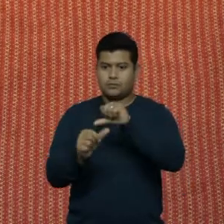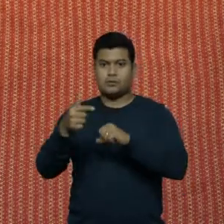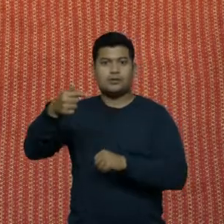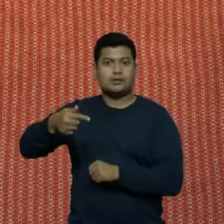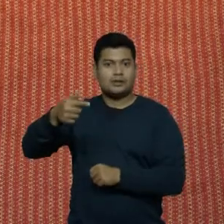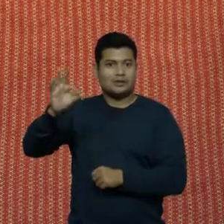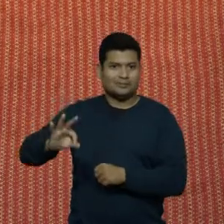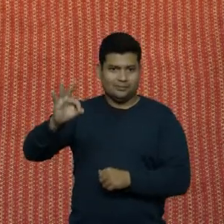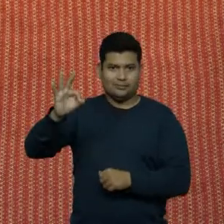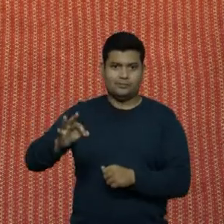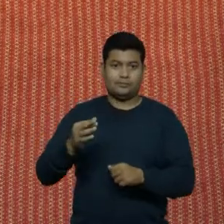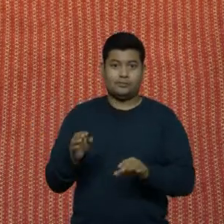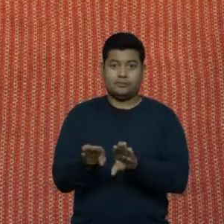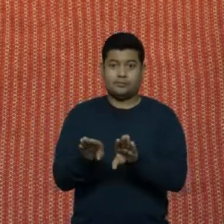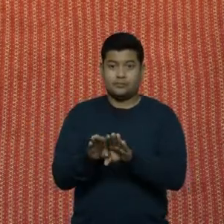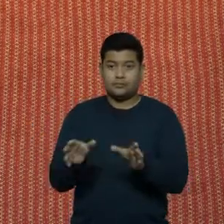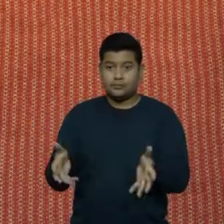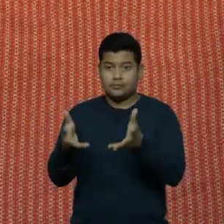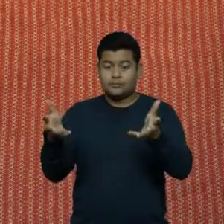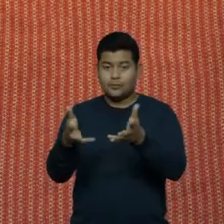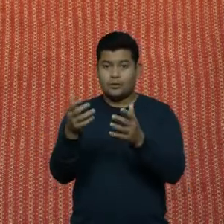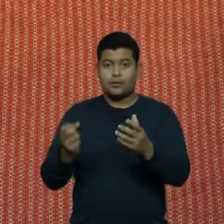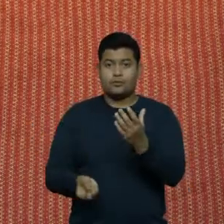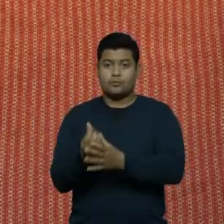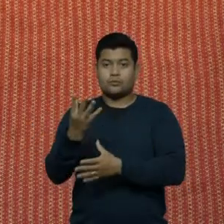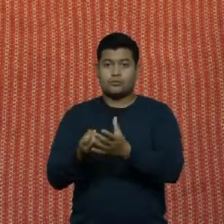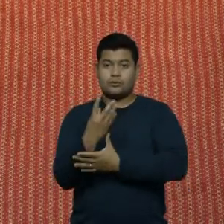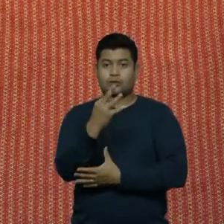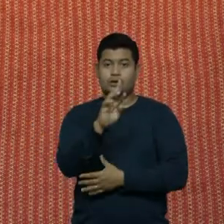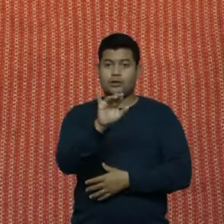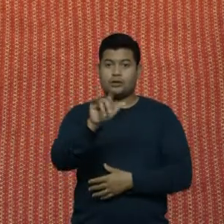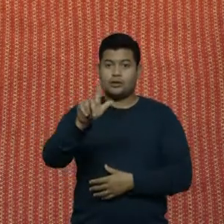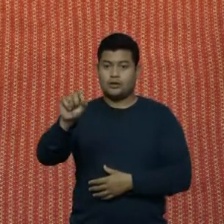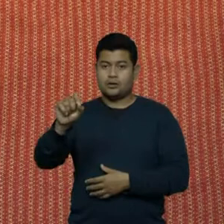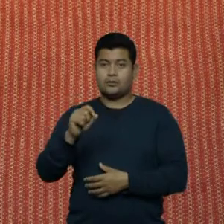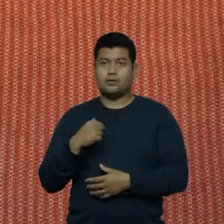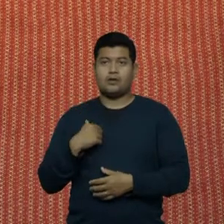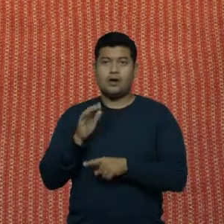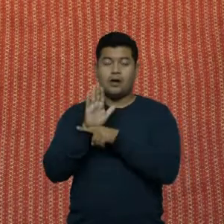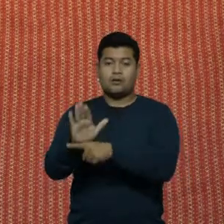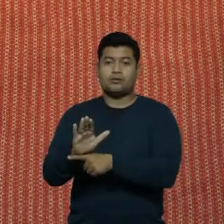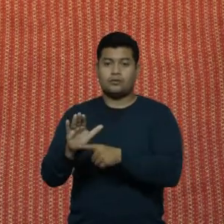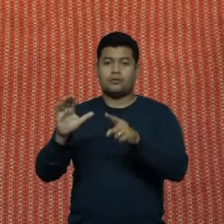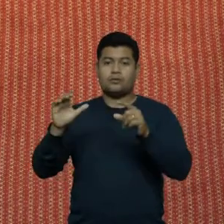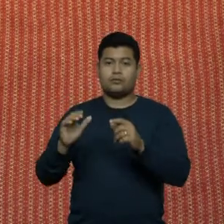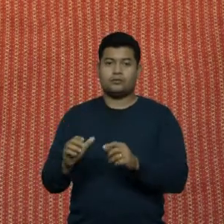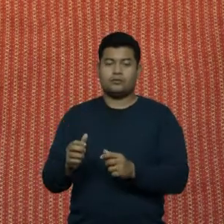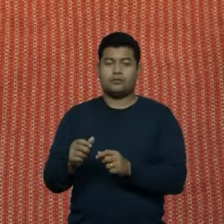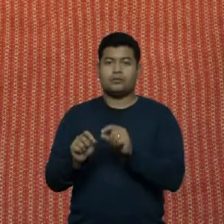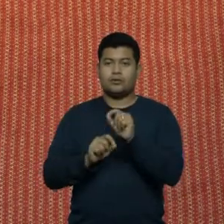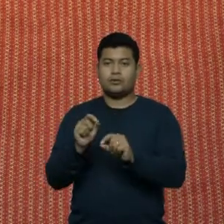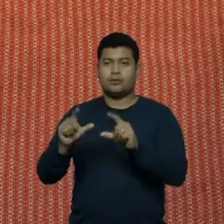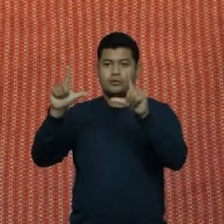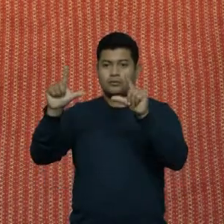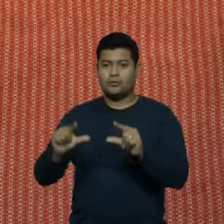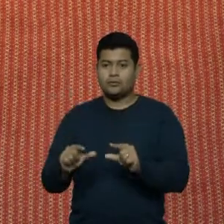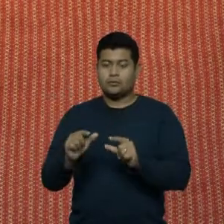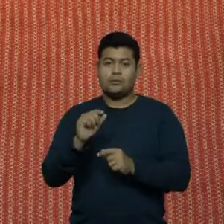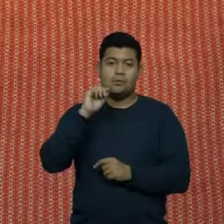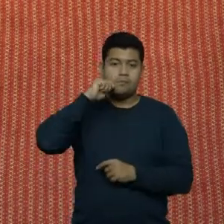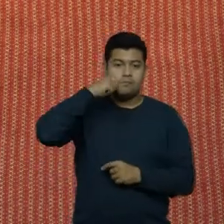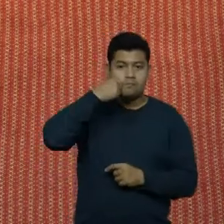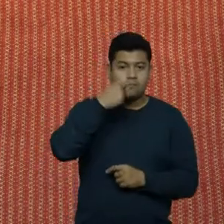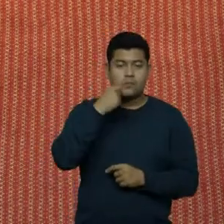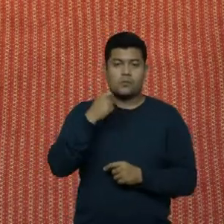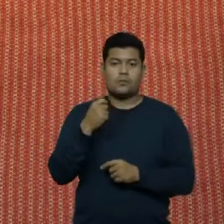um incentivo para o produtor de trigo que é o que faz para tirar nesse caso que se sentiu que a nova proposta o pãozinho na